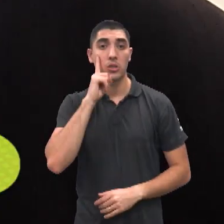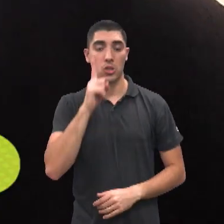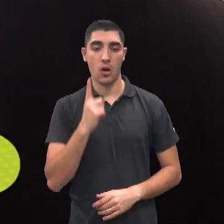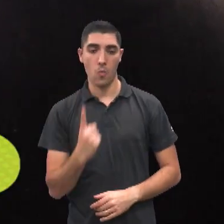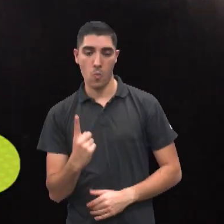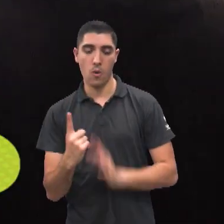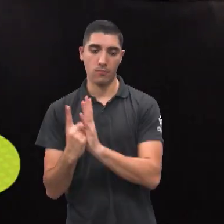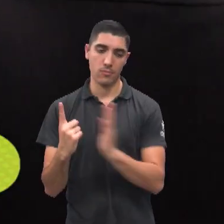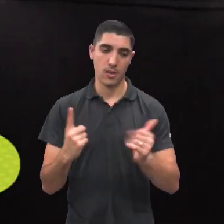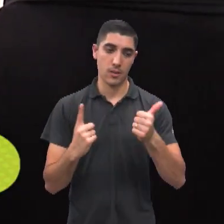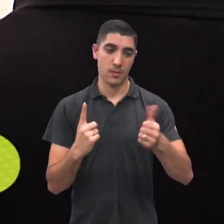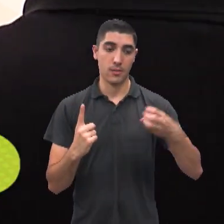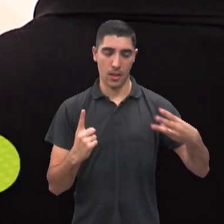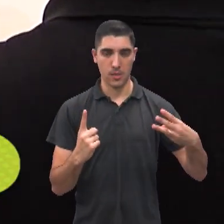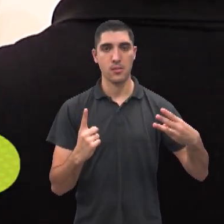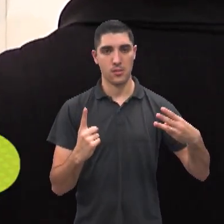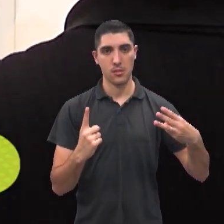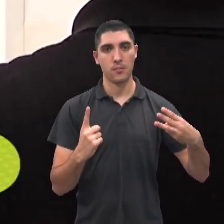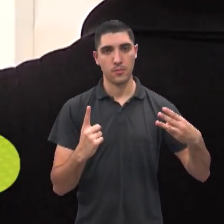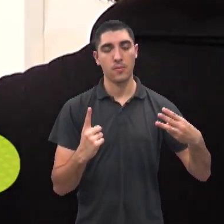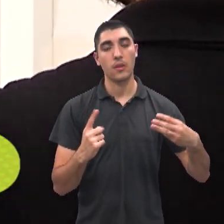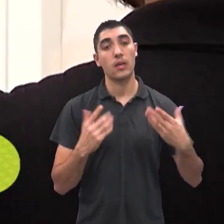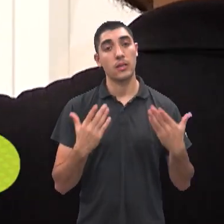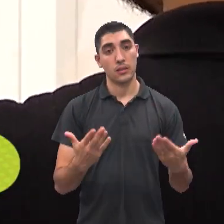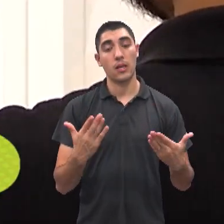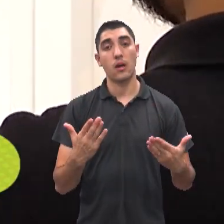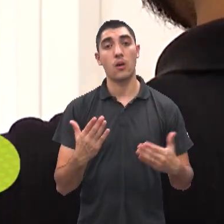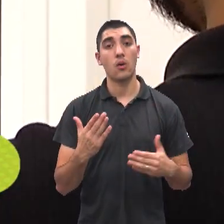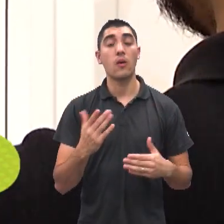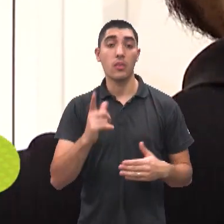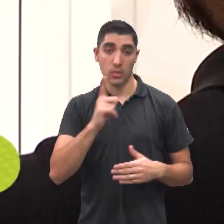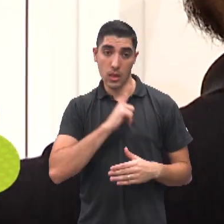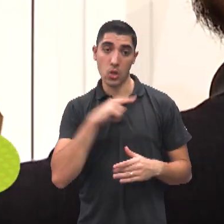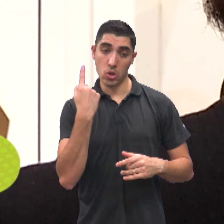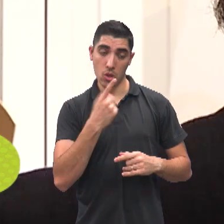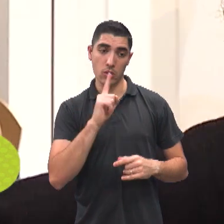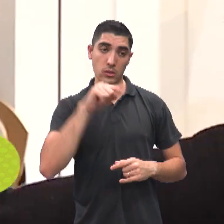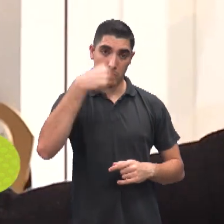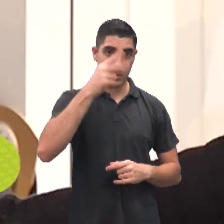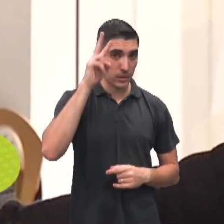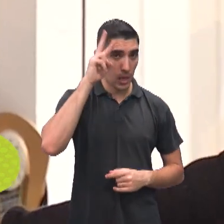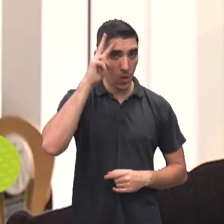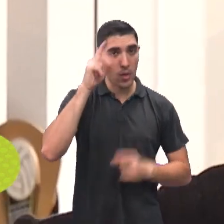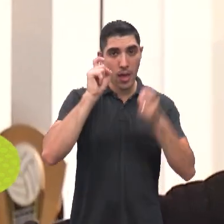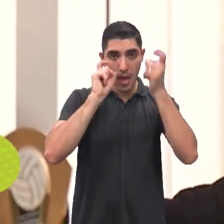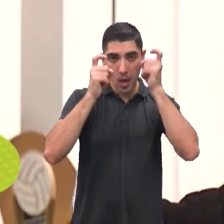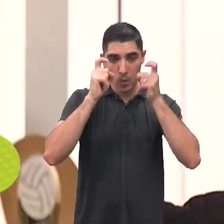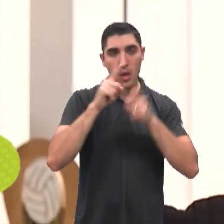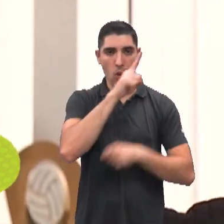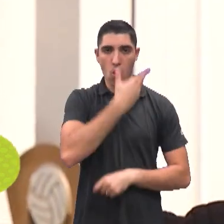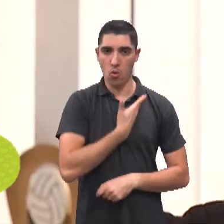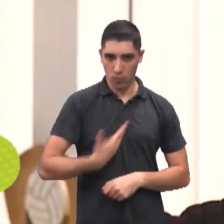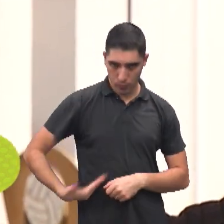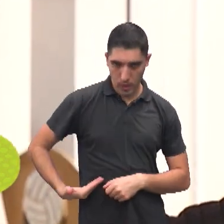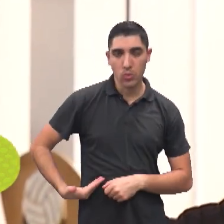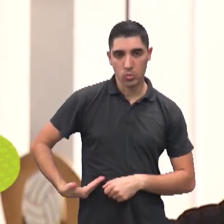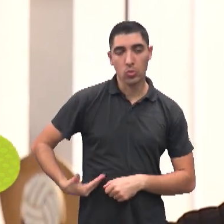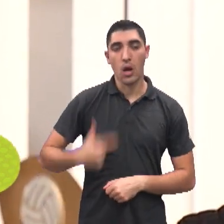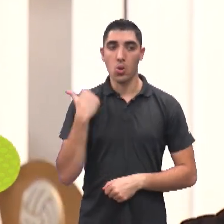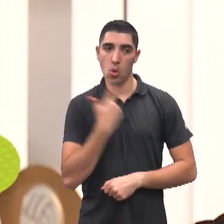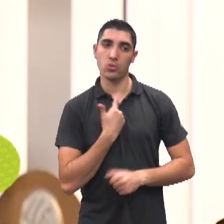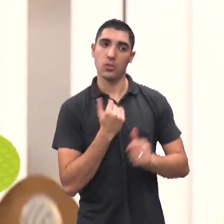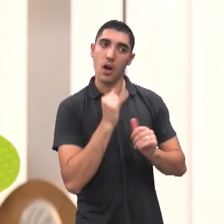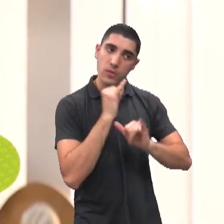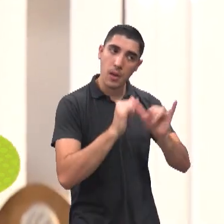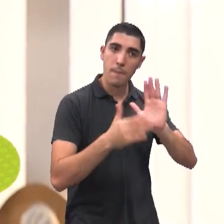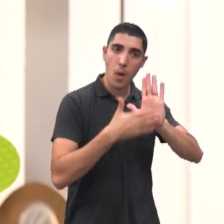que é o período dos jogos. Nós vamos propor, a gente vai ter uma reunião com o Estado na segunda-feira, no período da tarde, e a gente já vai propor para ele que a abertura